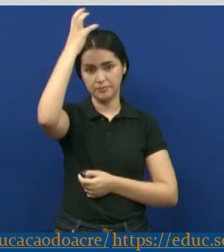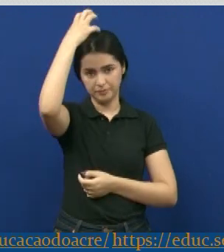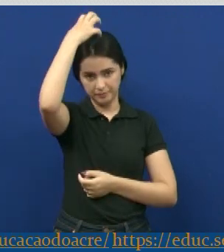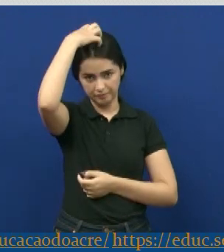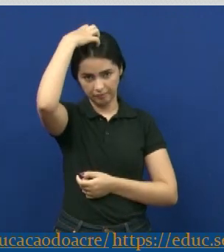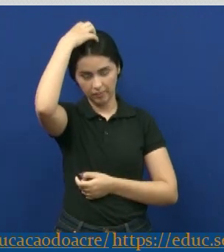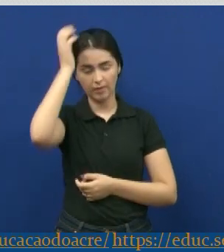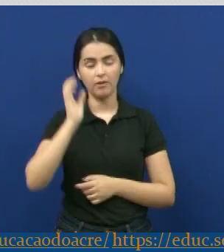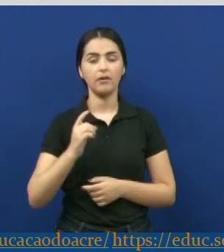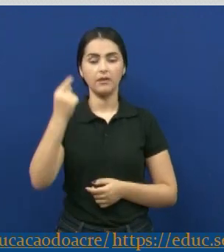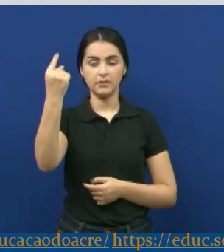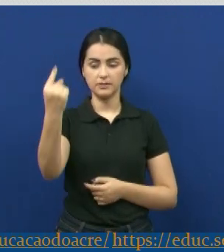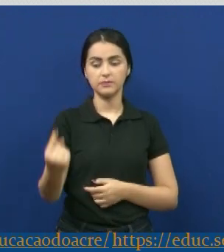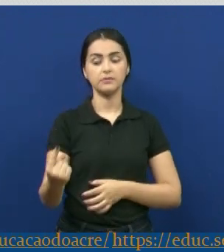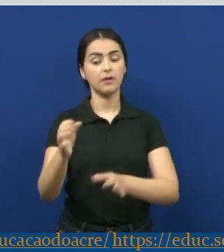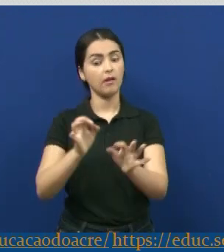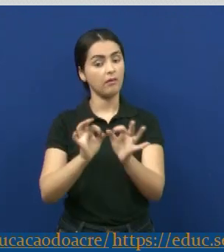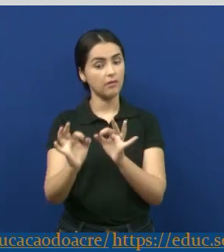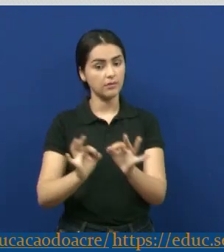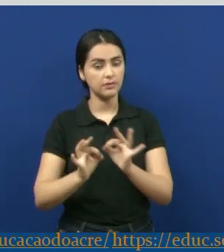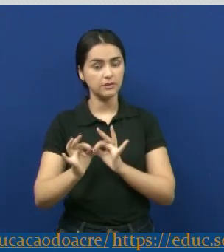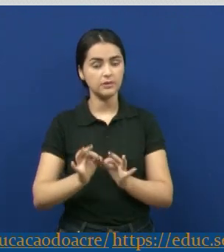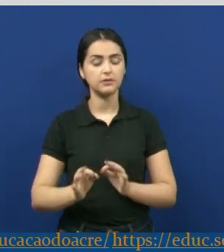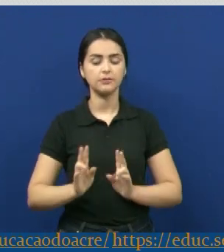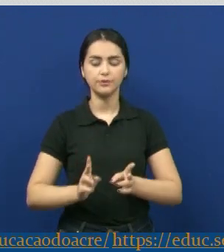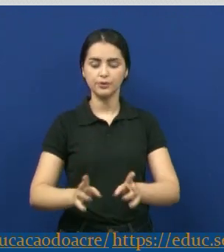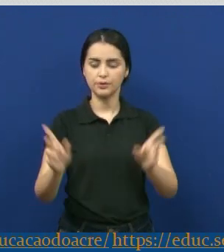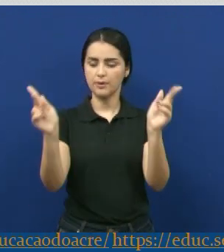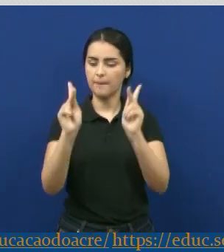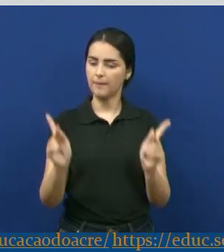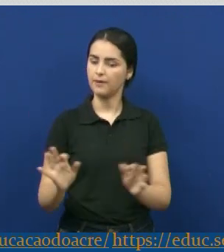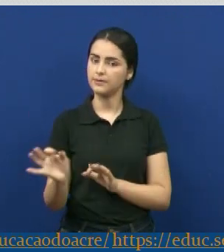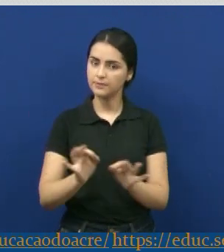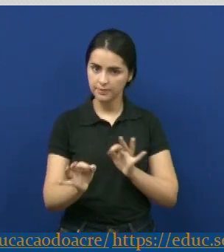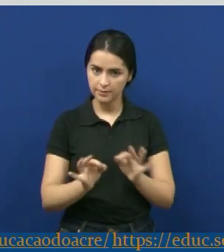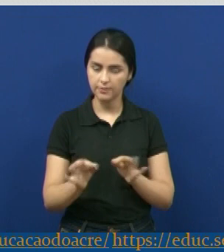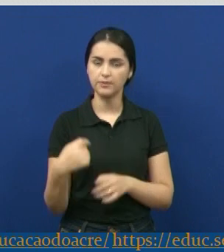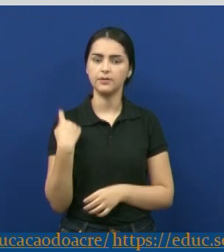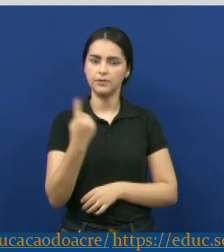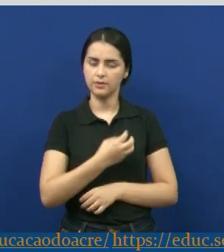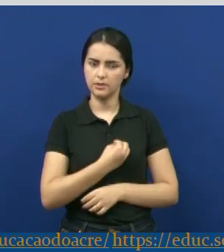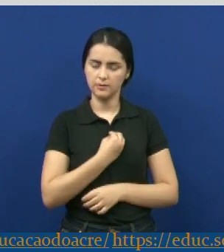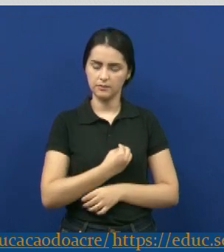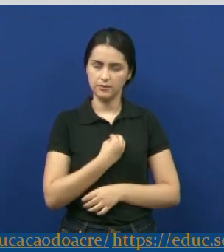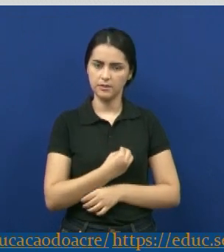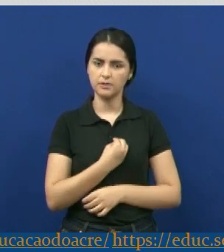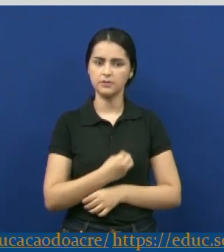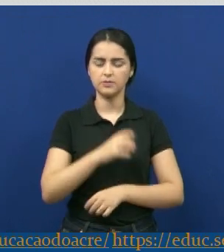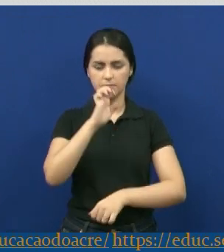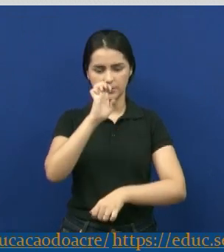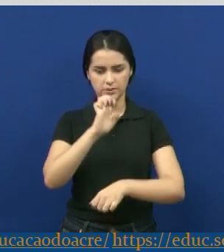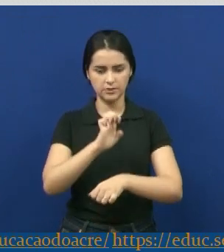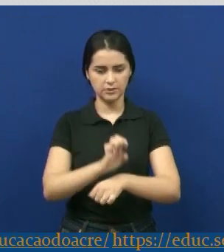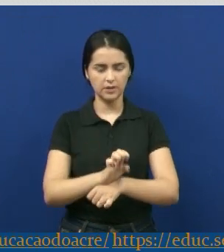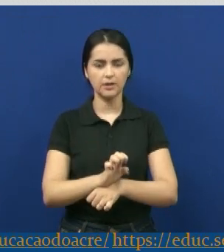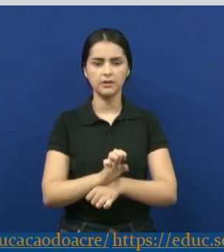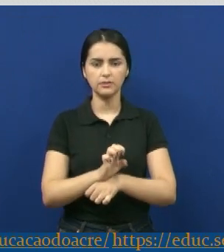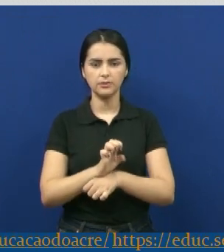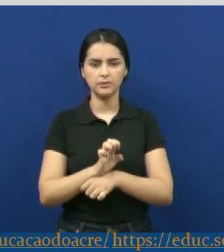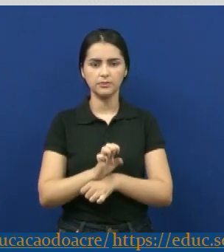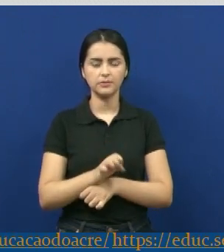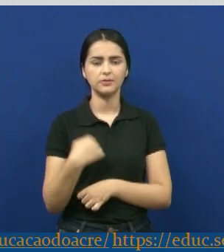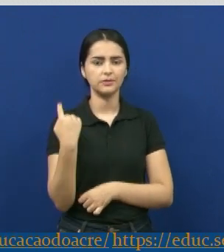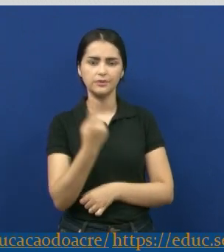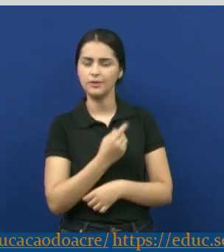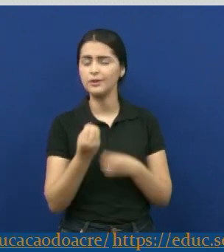ele está ali para organizar e manter a ordem, se nós vivêssemos em um estado de natureza, nós